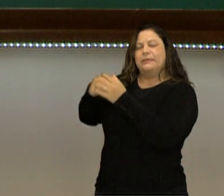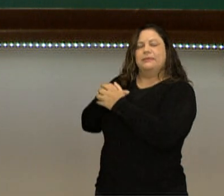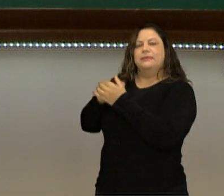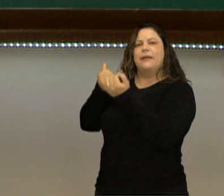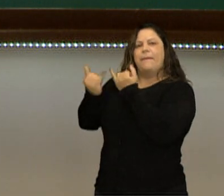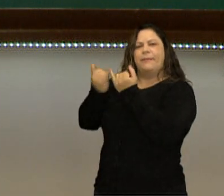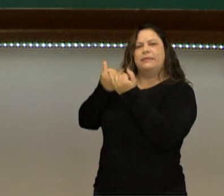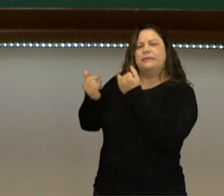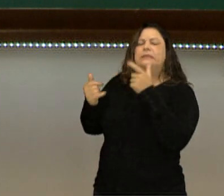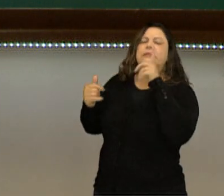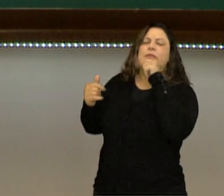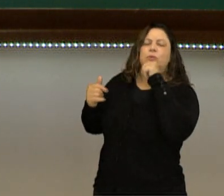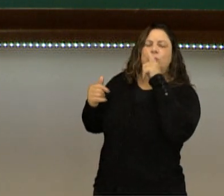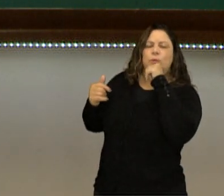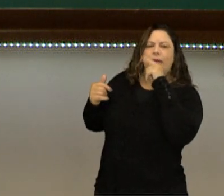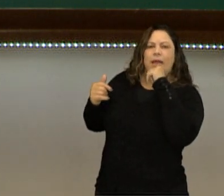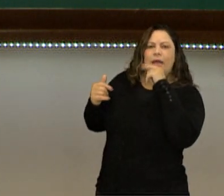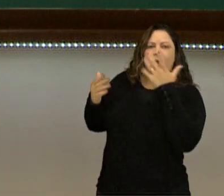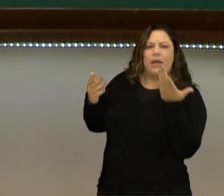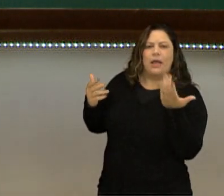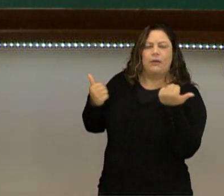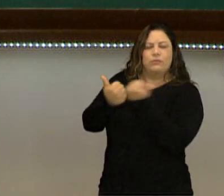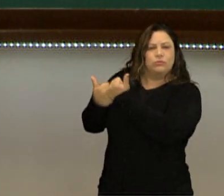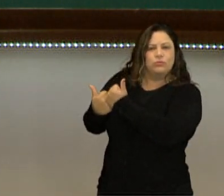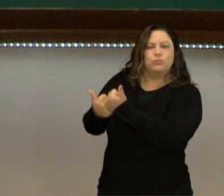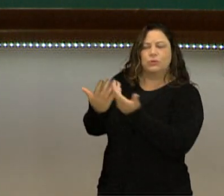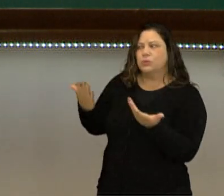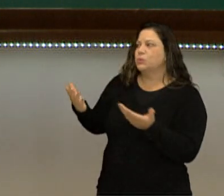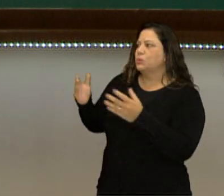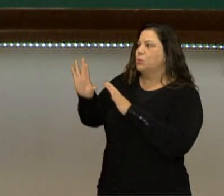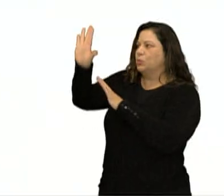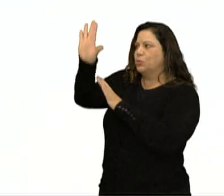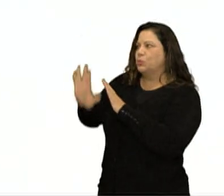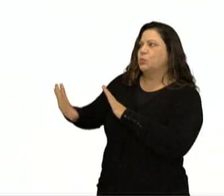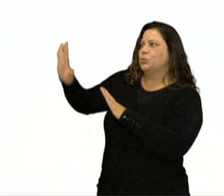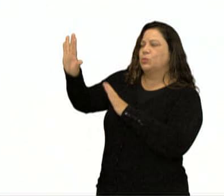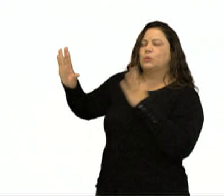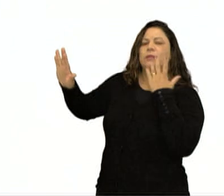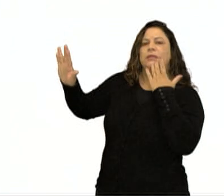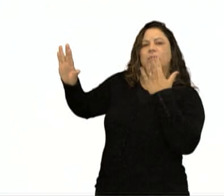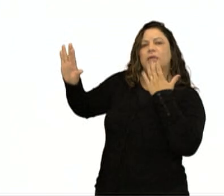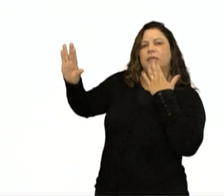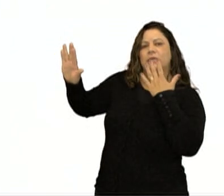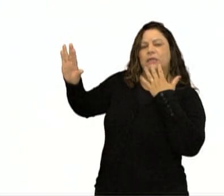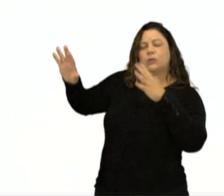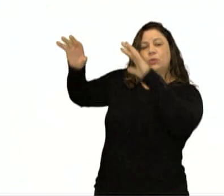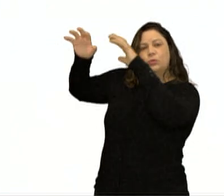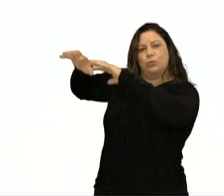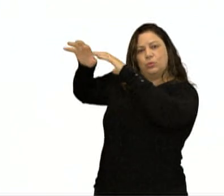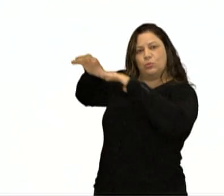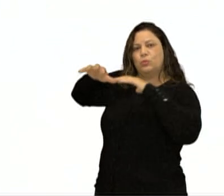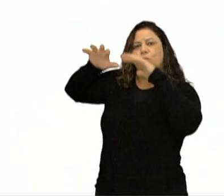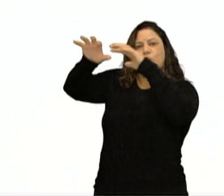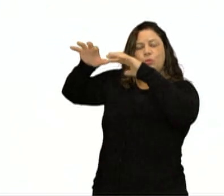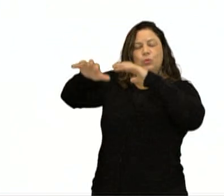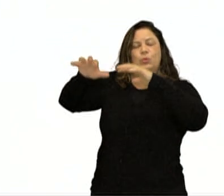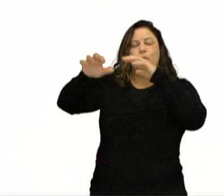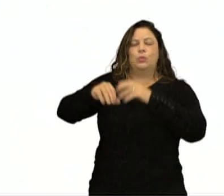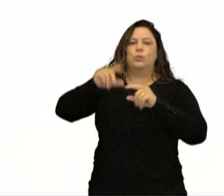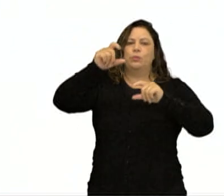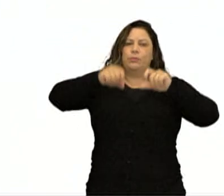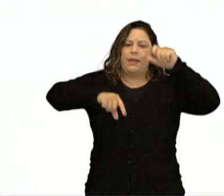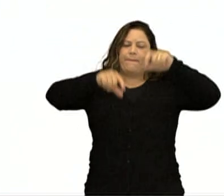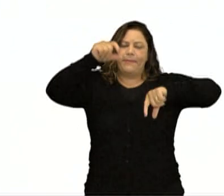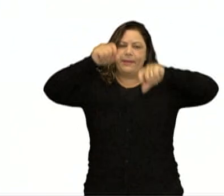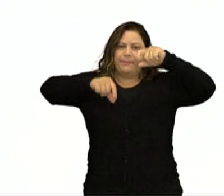do prisma. Então, ocorre porque a chuva, né, pessoal? A chuva, as gotículas de